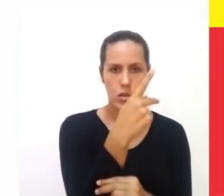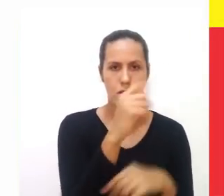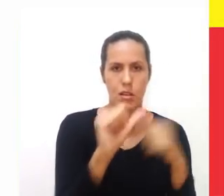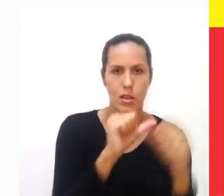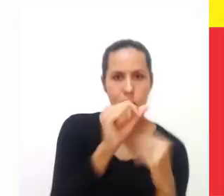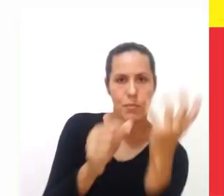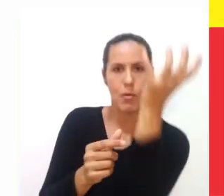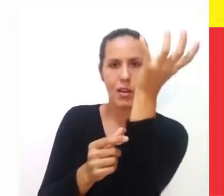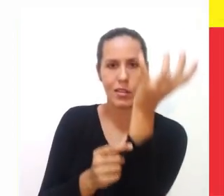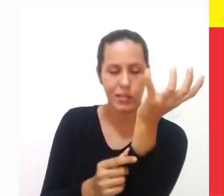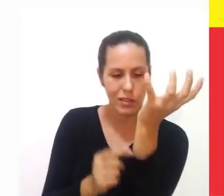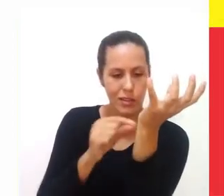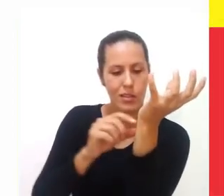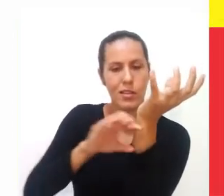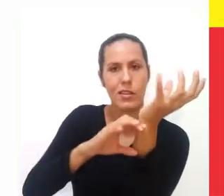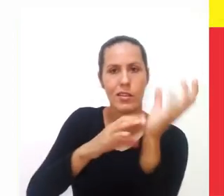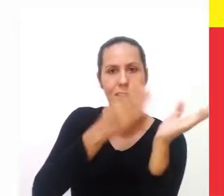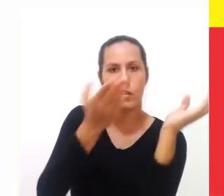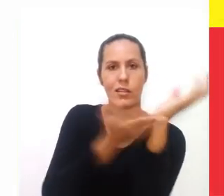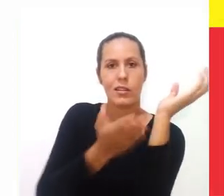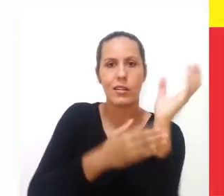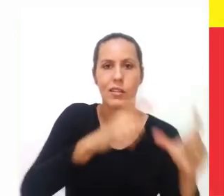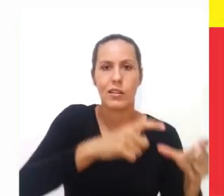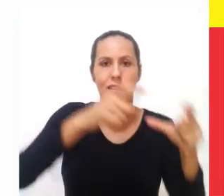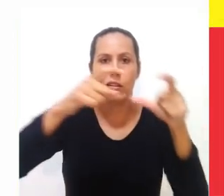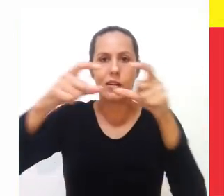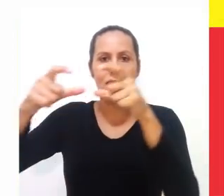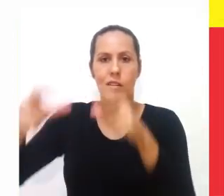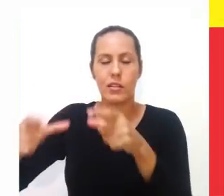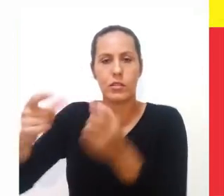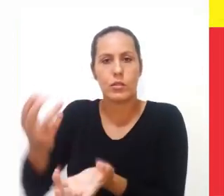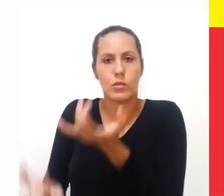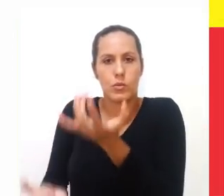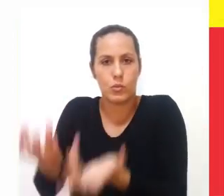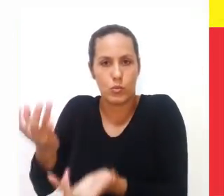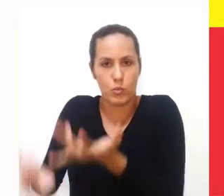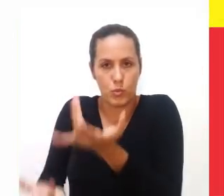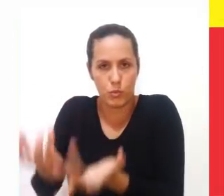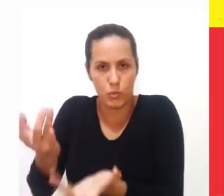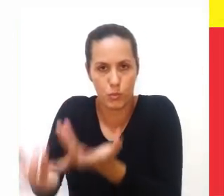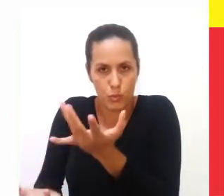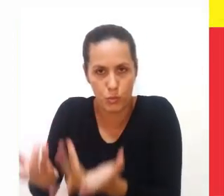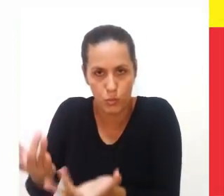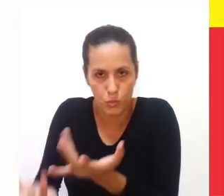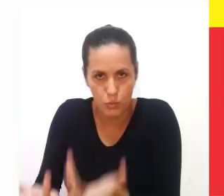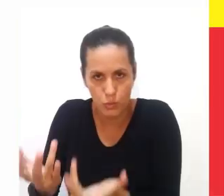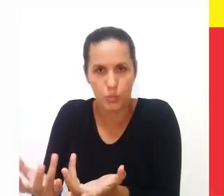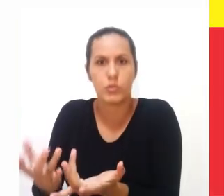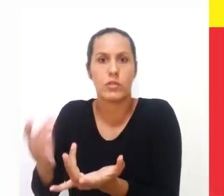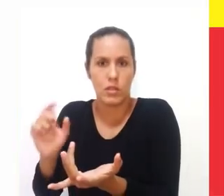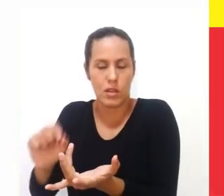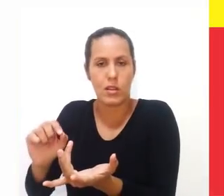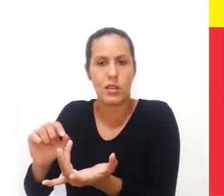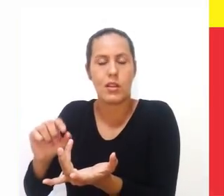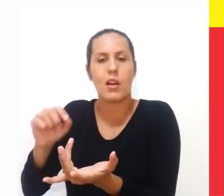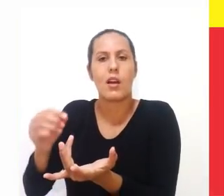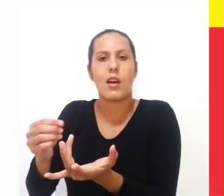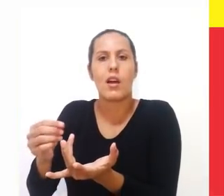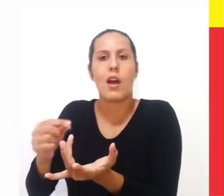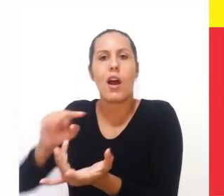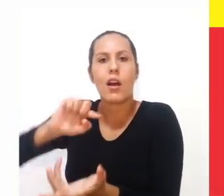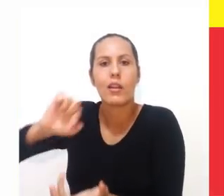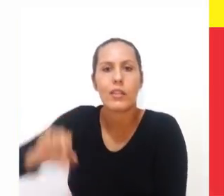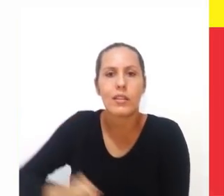madeira, depois ela é utilizada, transformada em combustível, depois sofre a ação do calor, né? E